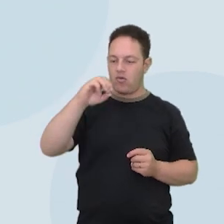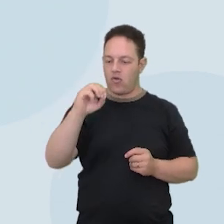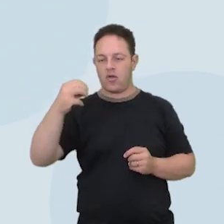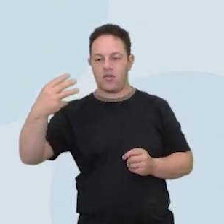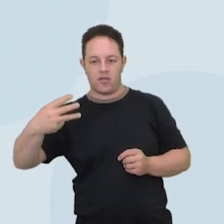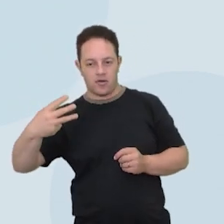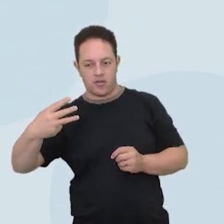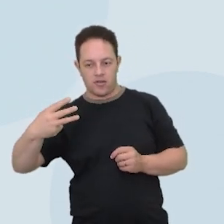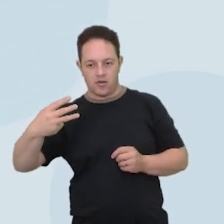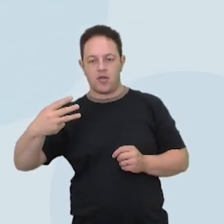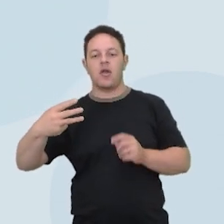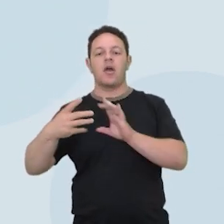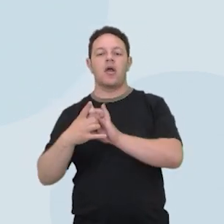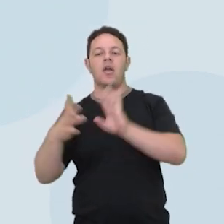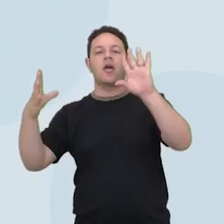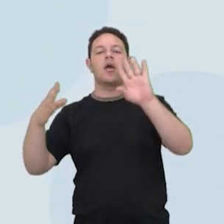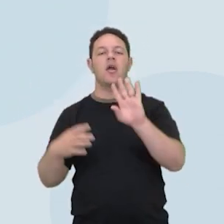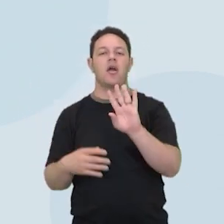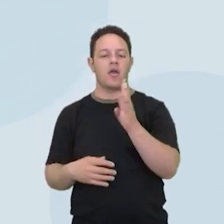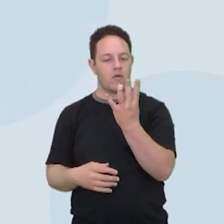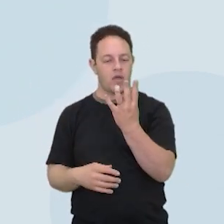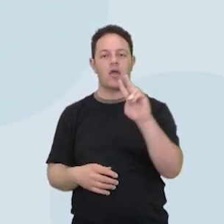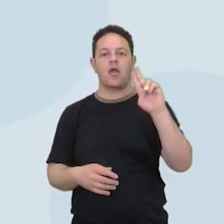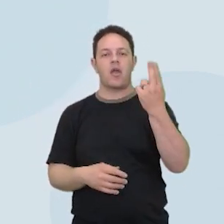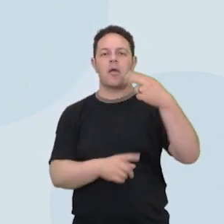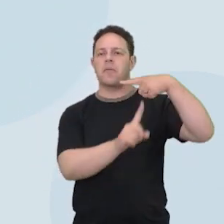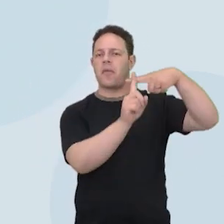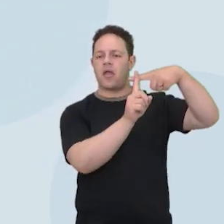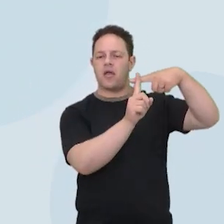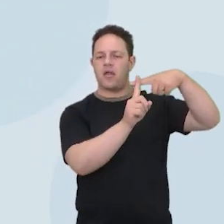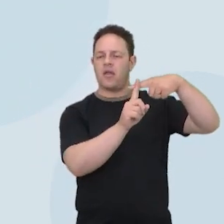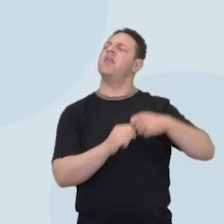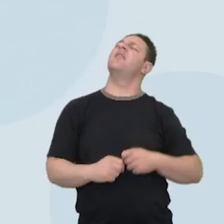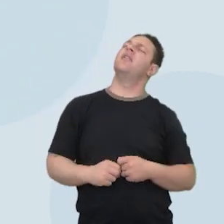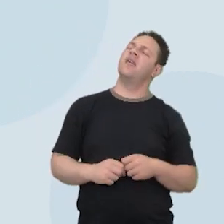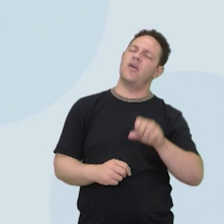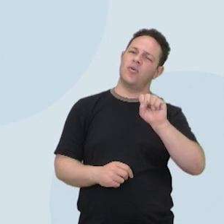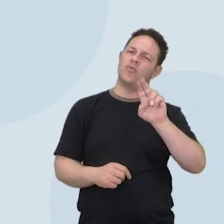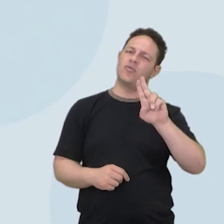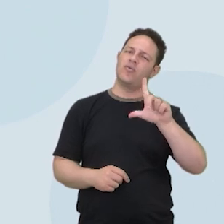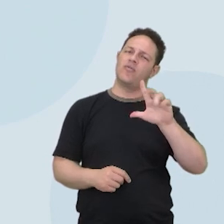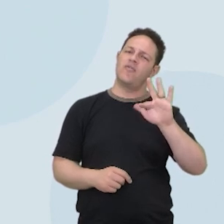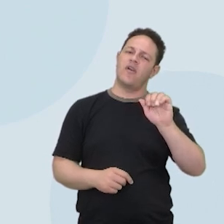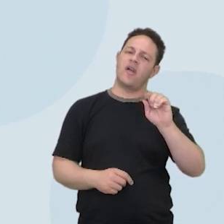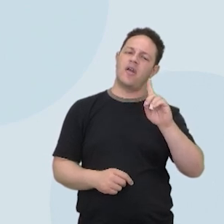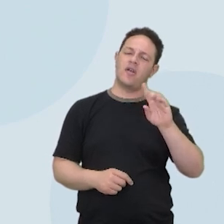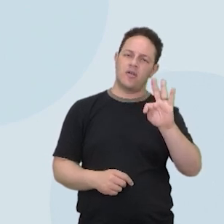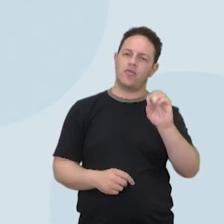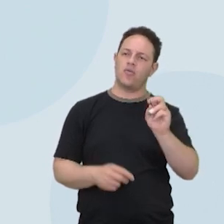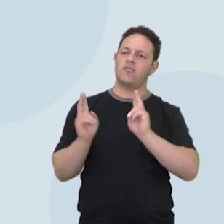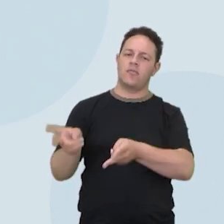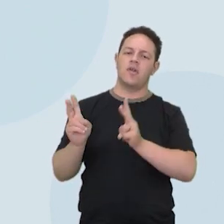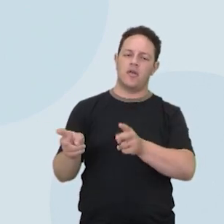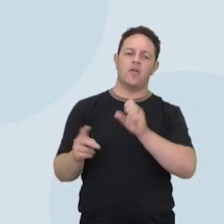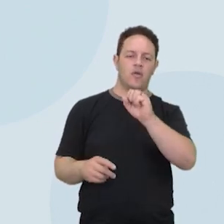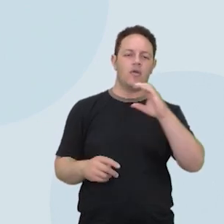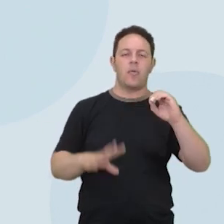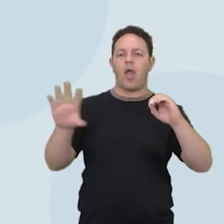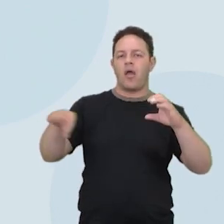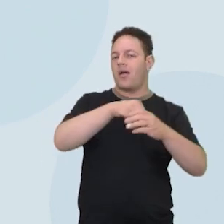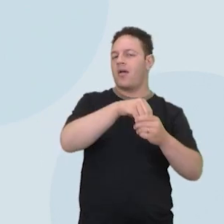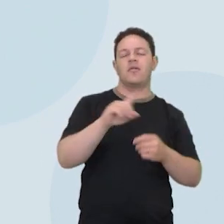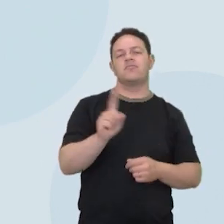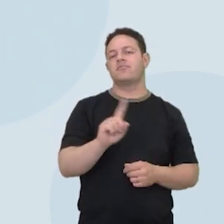principalmente, liberando H+. Aí você vai falar, Sumaia, o sulfato continua como sulfato, só não foi colocado na equação como